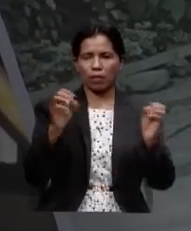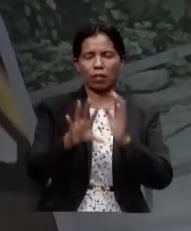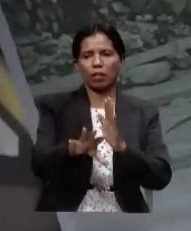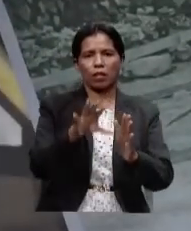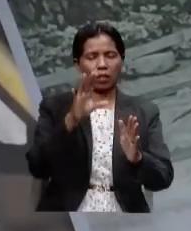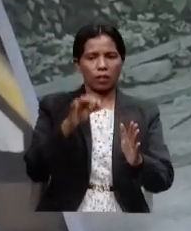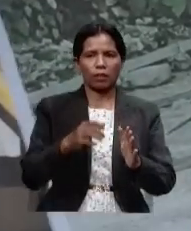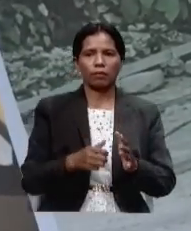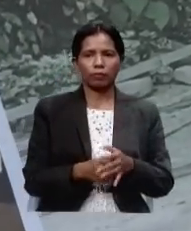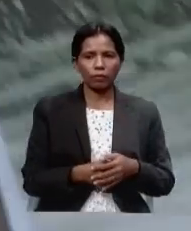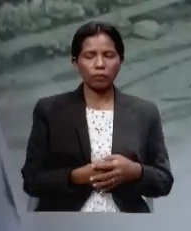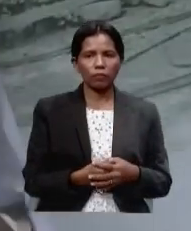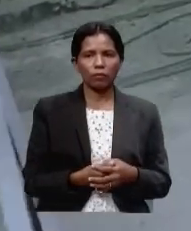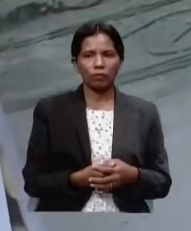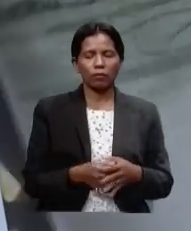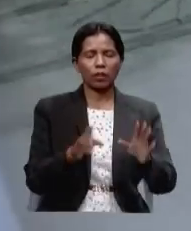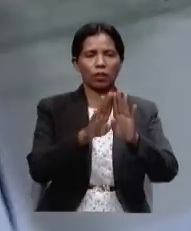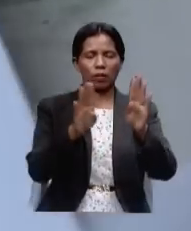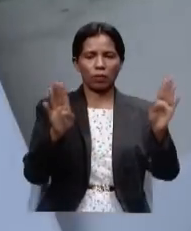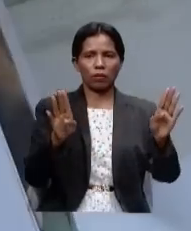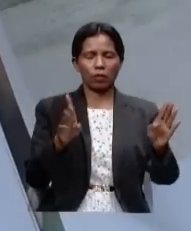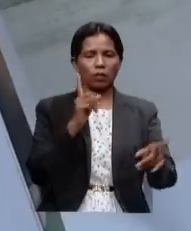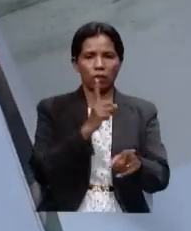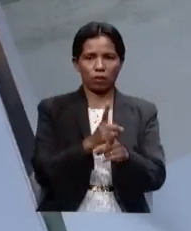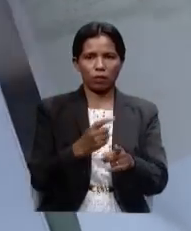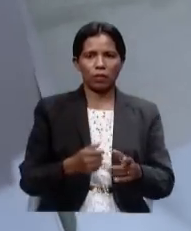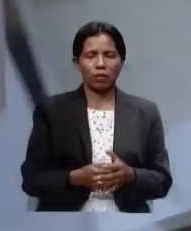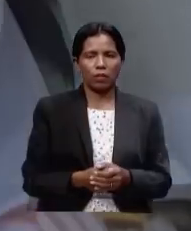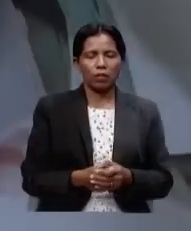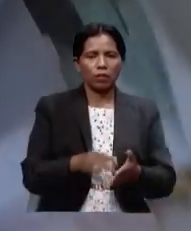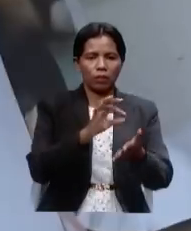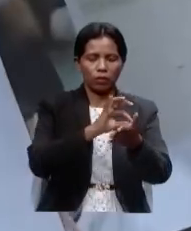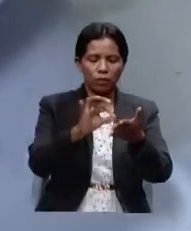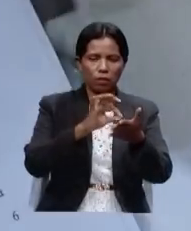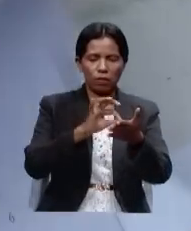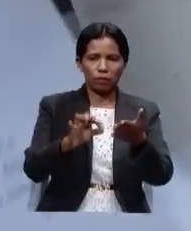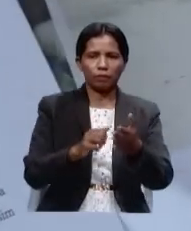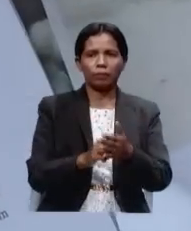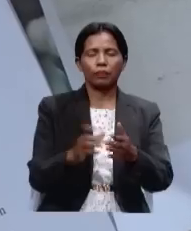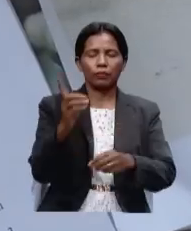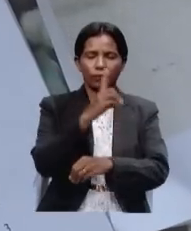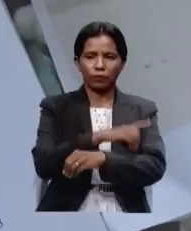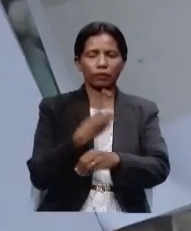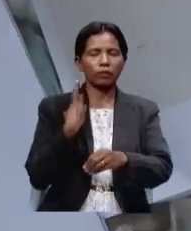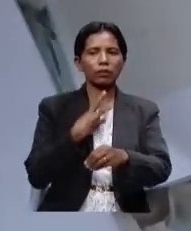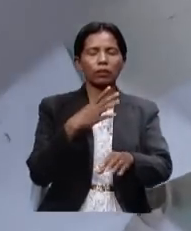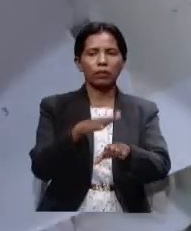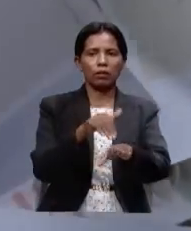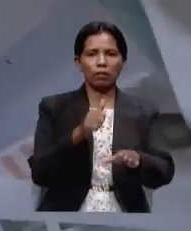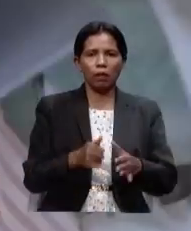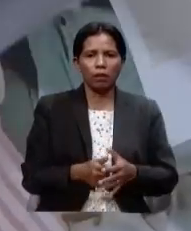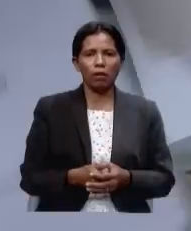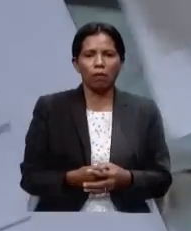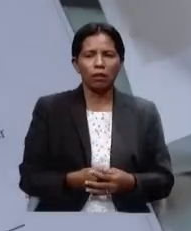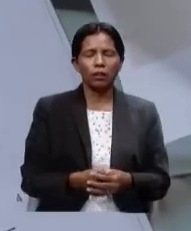lah. Então ba loke di dia dia oi los duni. Anto sura fali. Lorong nebe ma kita tu halu rekurs ni.